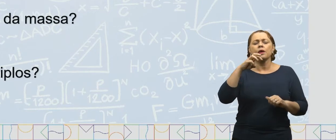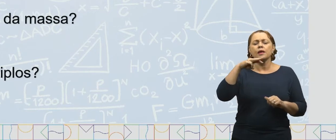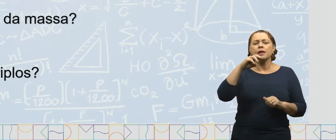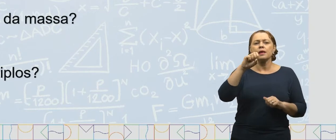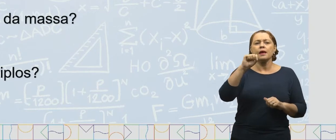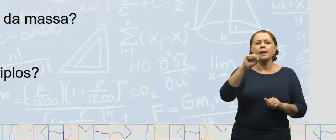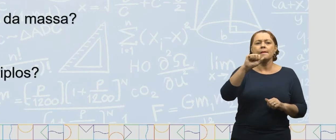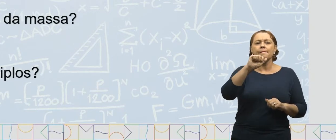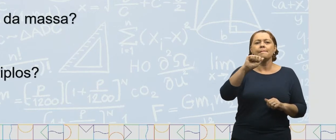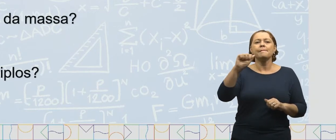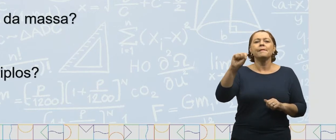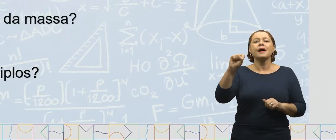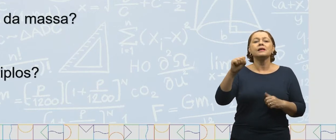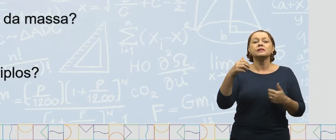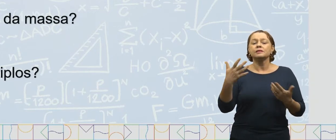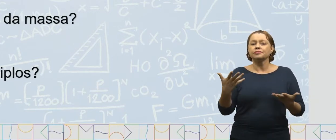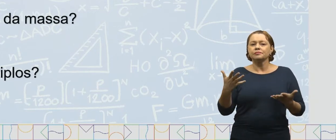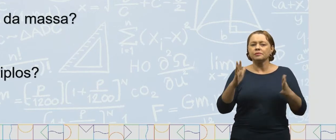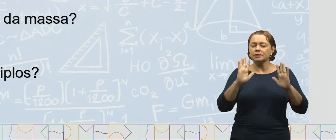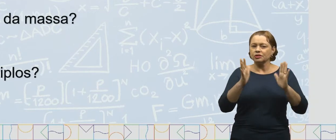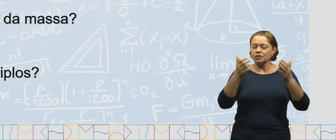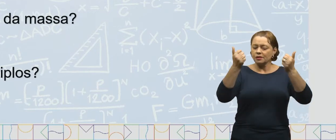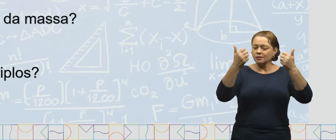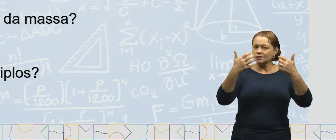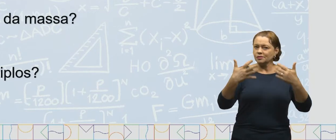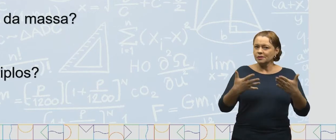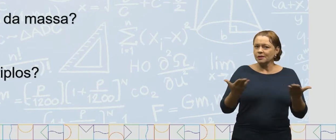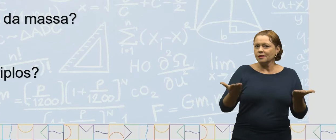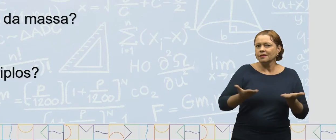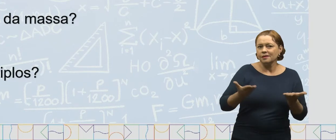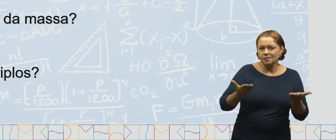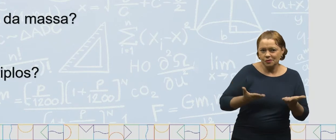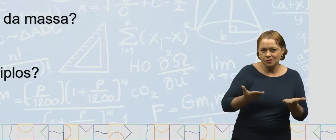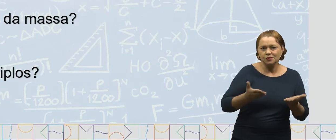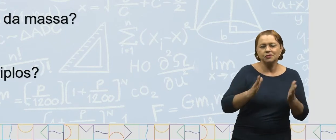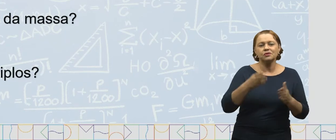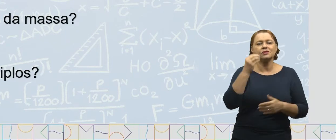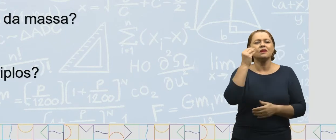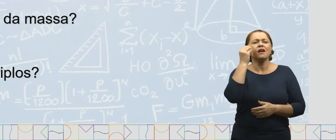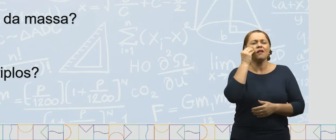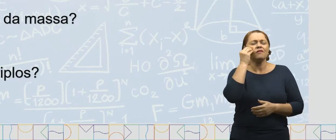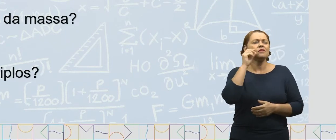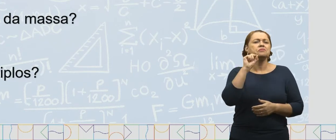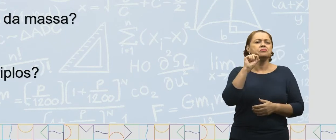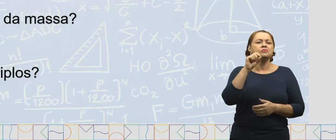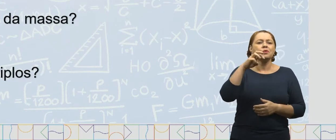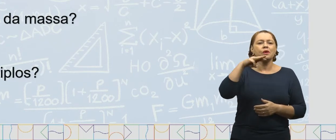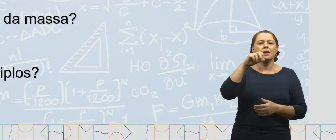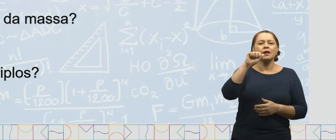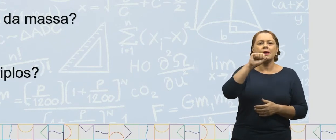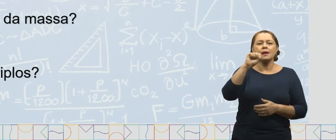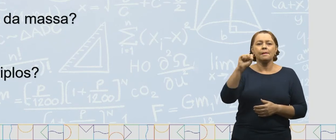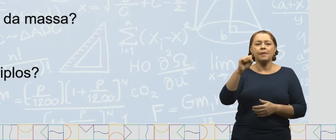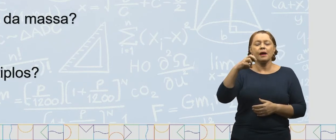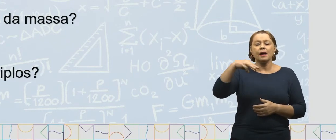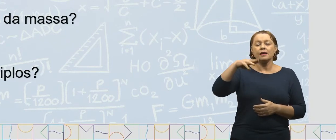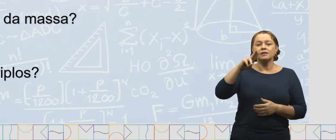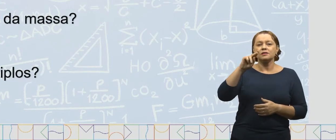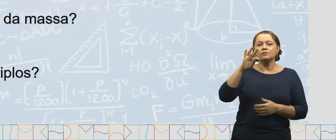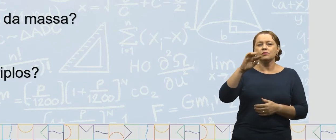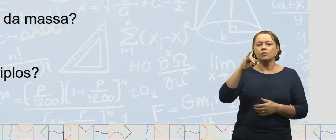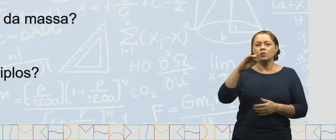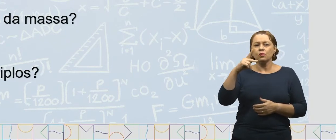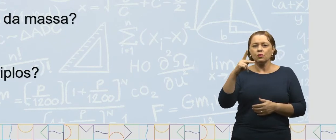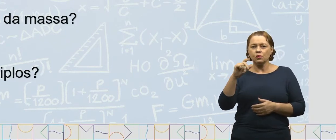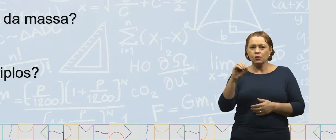é massa? Nós já falamos isso na aula de hoje, nós vimos o que é massa e os seus múltiplos, todos